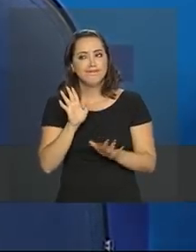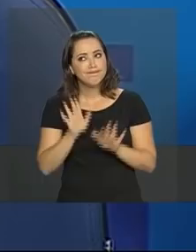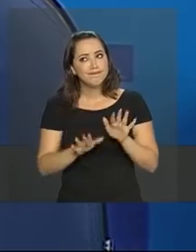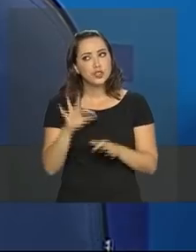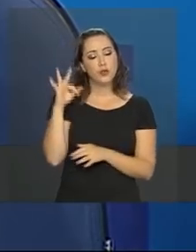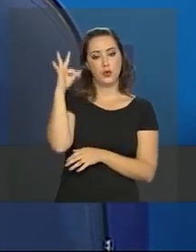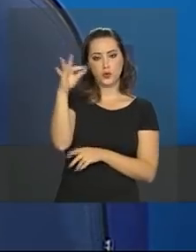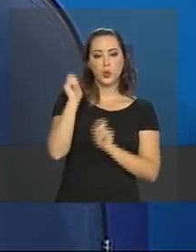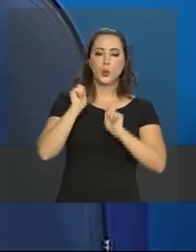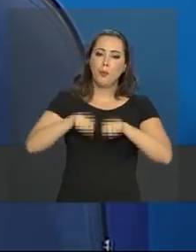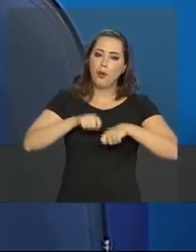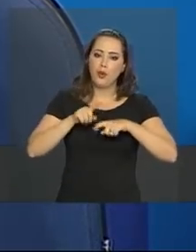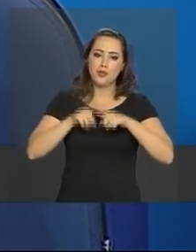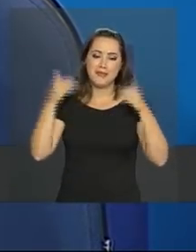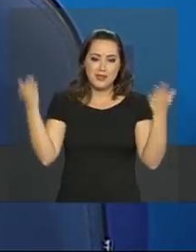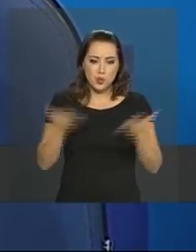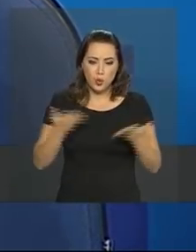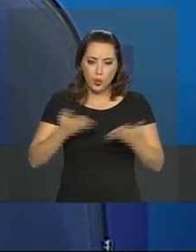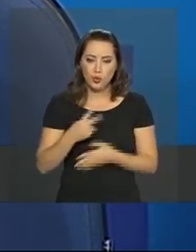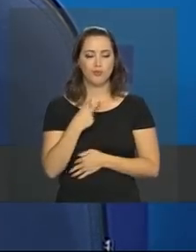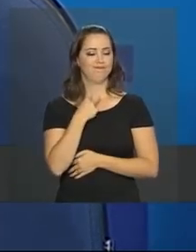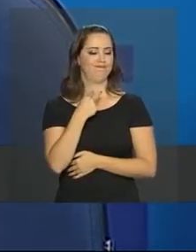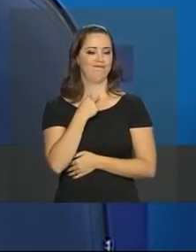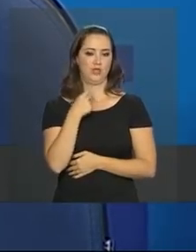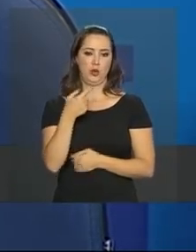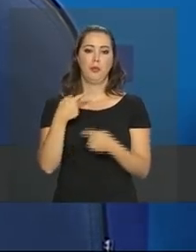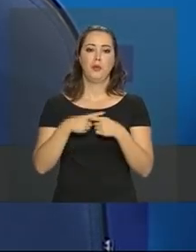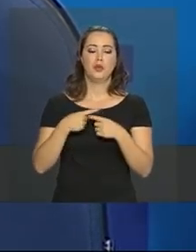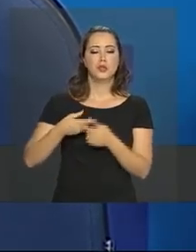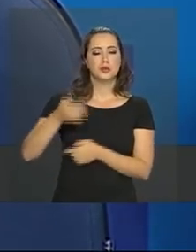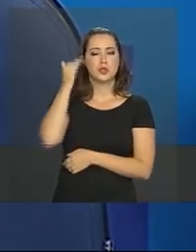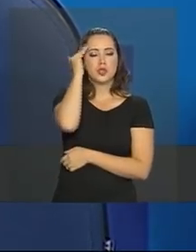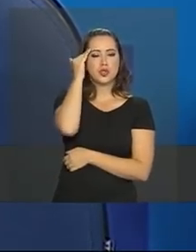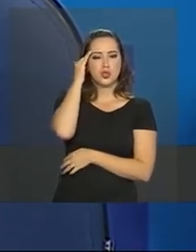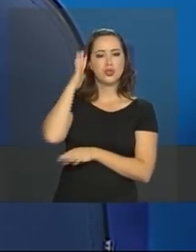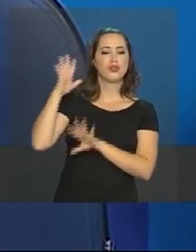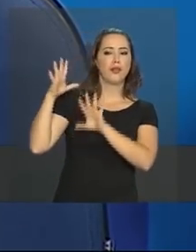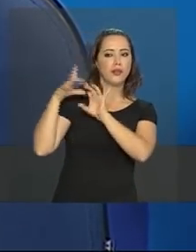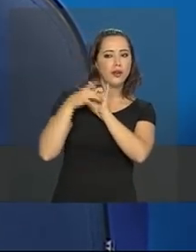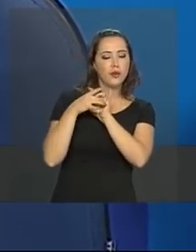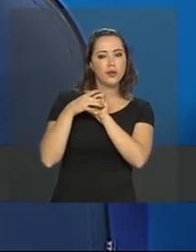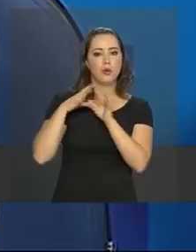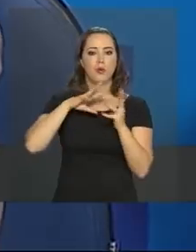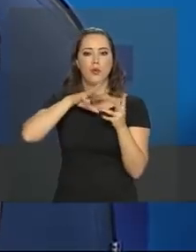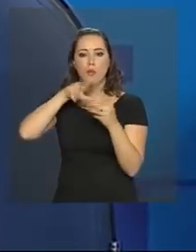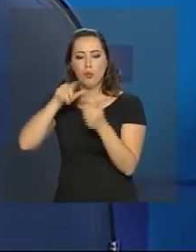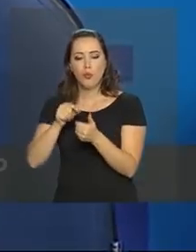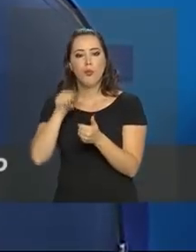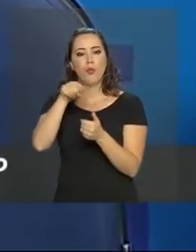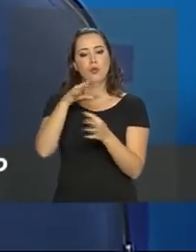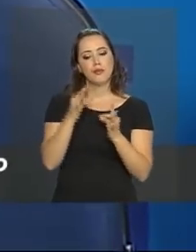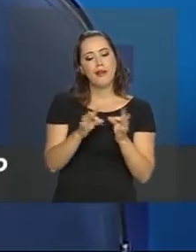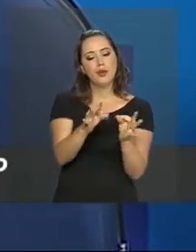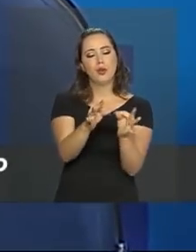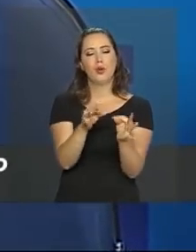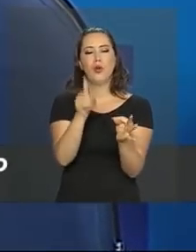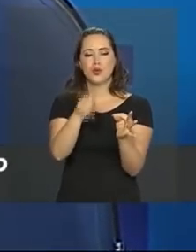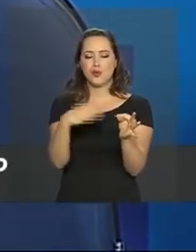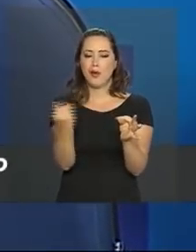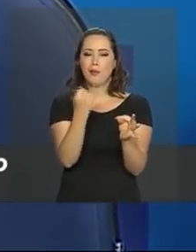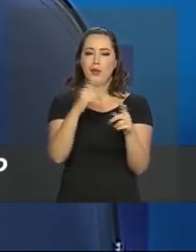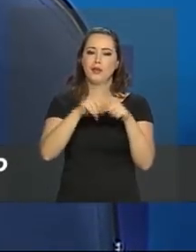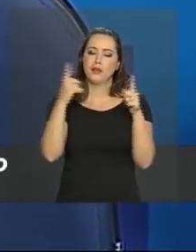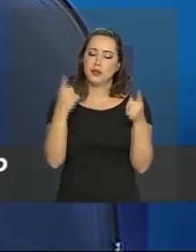esta consciência da articulação do mundo digital até pra nossa identificação será cada vez mais